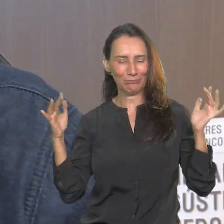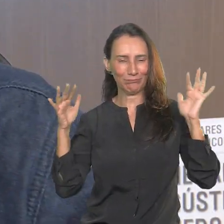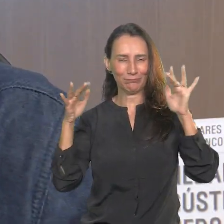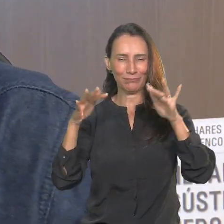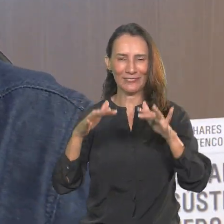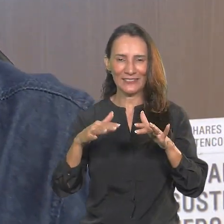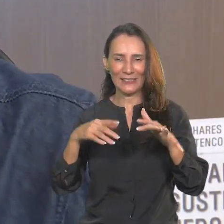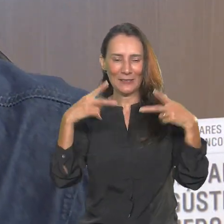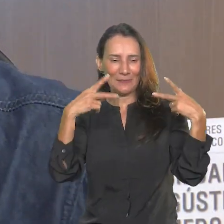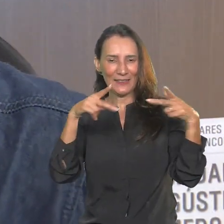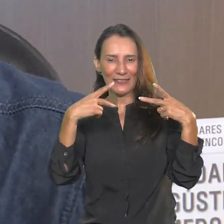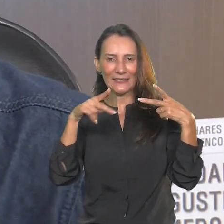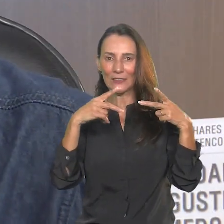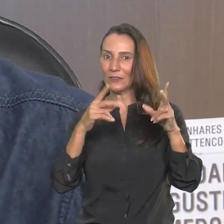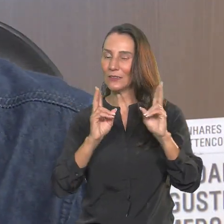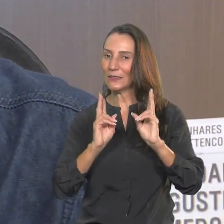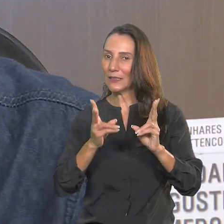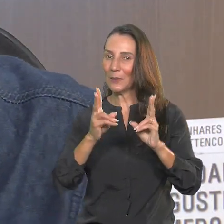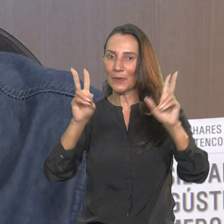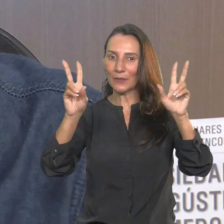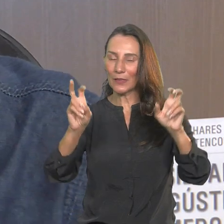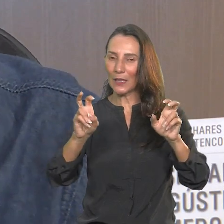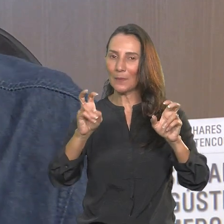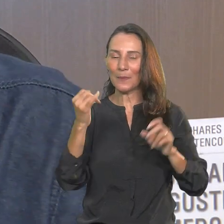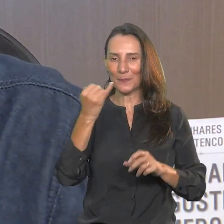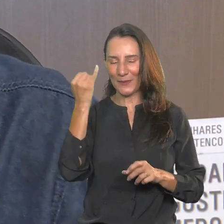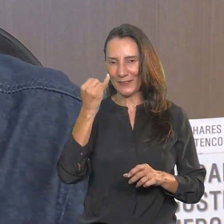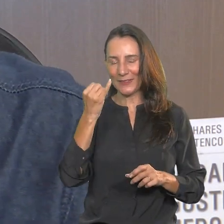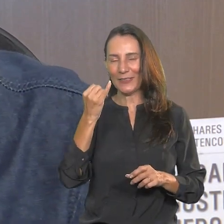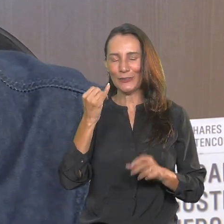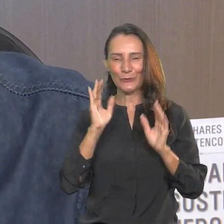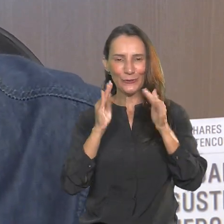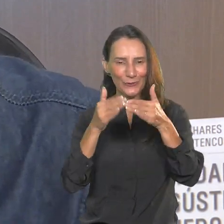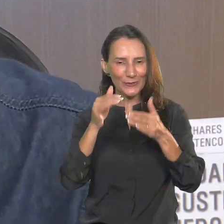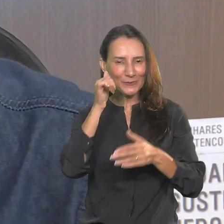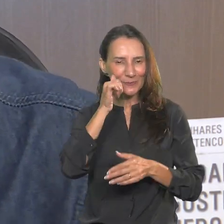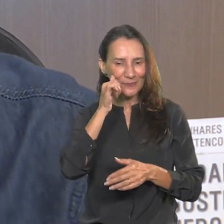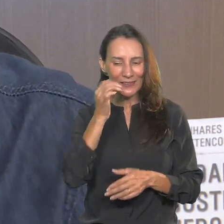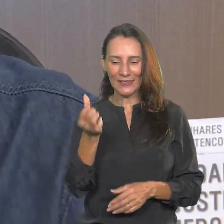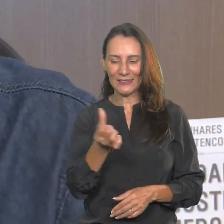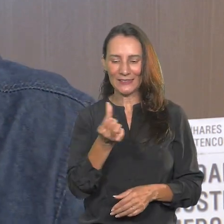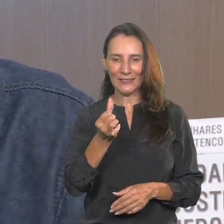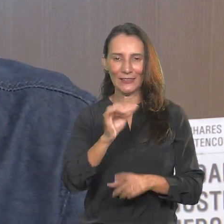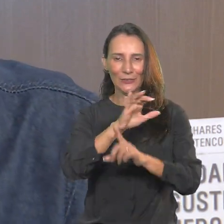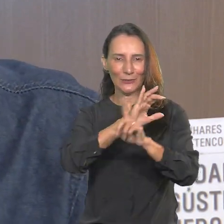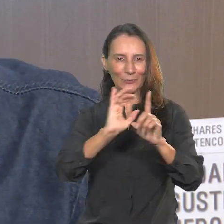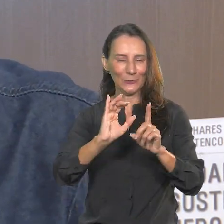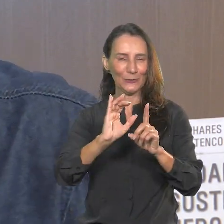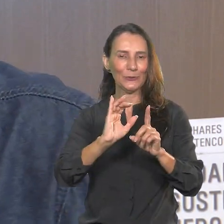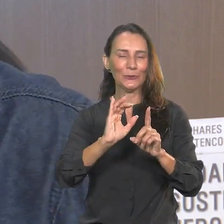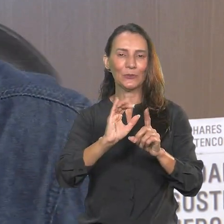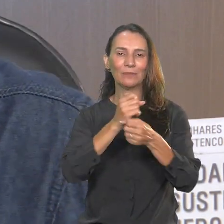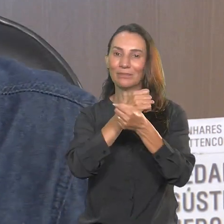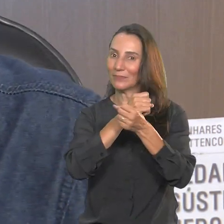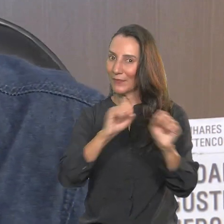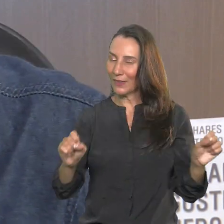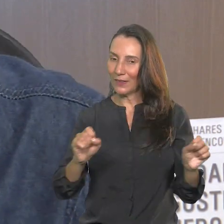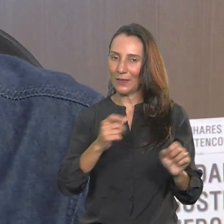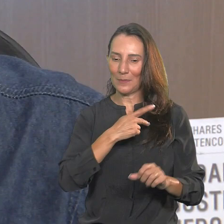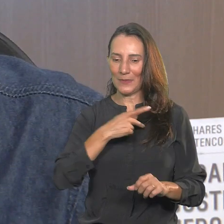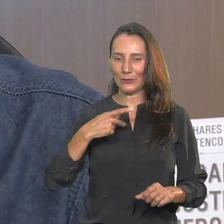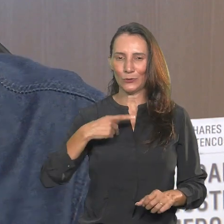a palavra de Deus, sempre um assunto para elas. E sexta-feira, libertação, com o pastor